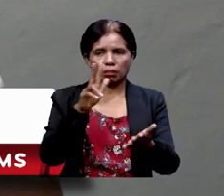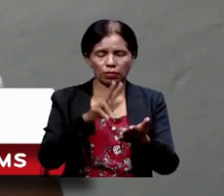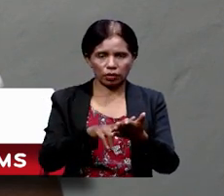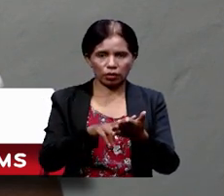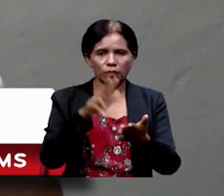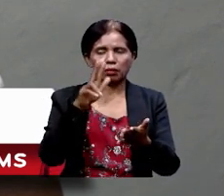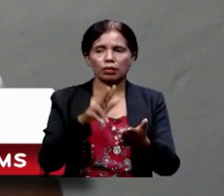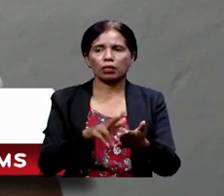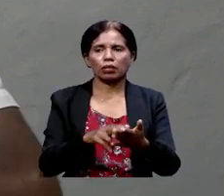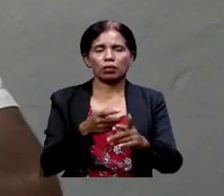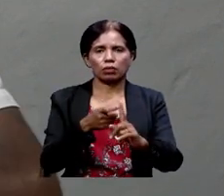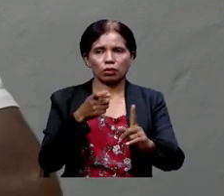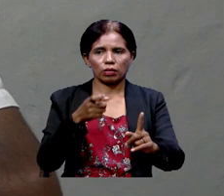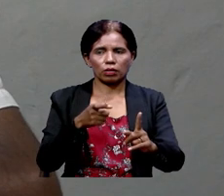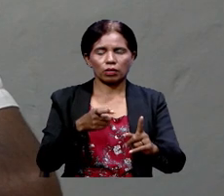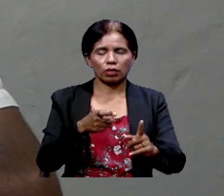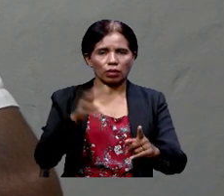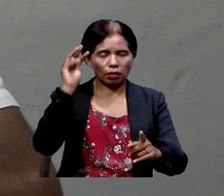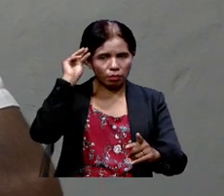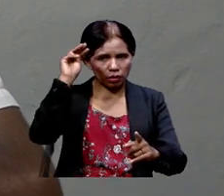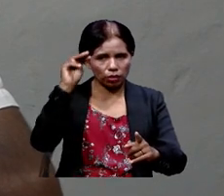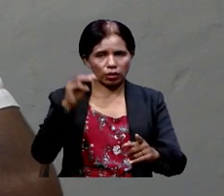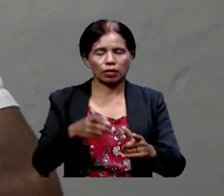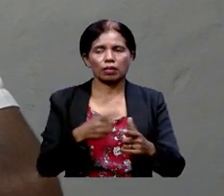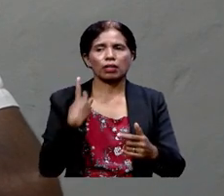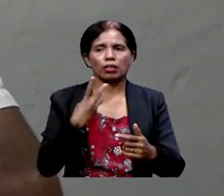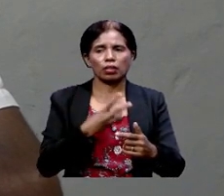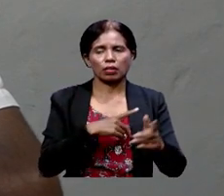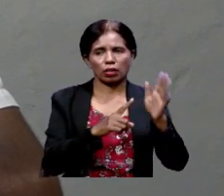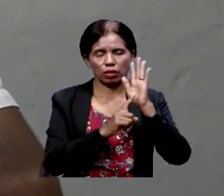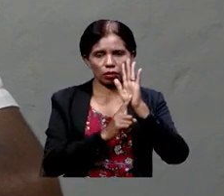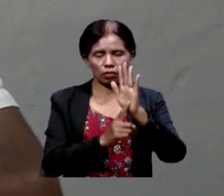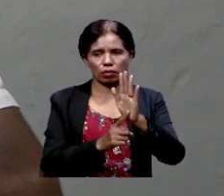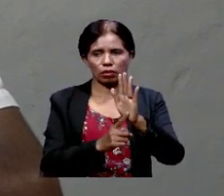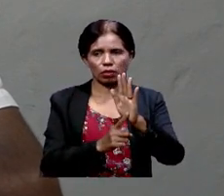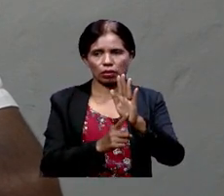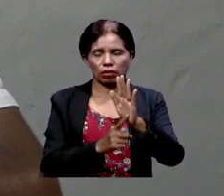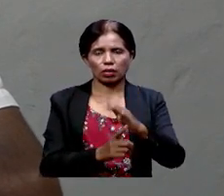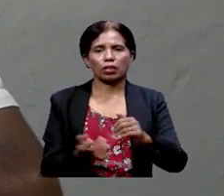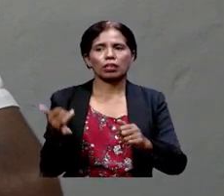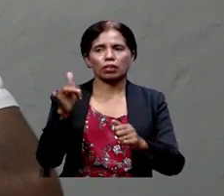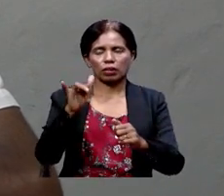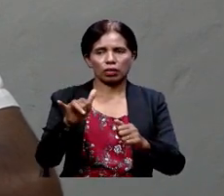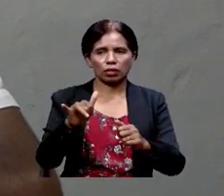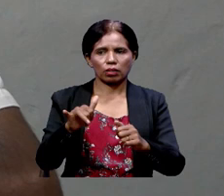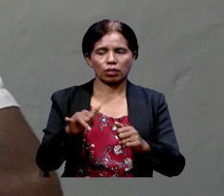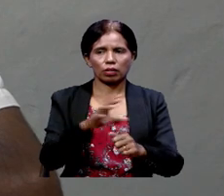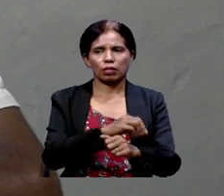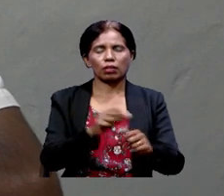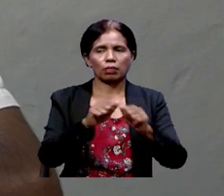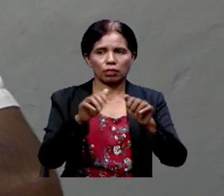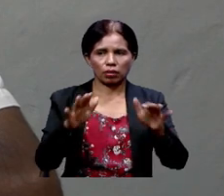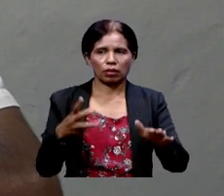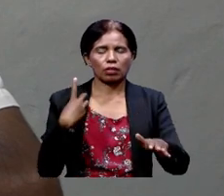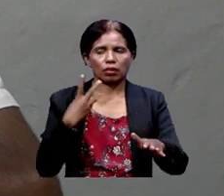na aprovação, se sua excelência, senhora ministra, ita publica. Ita publica, ba, será nebe admitido,